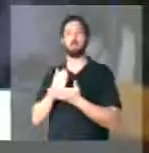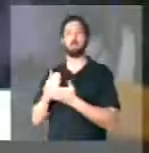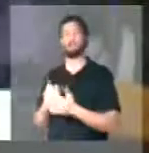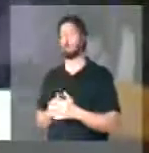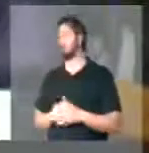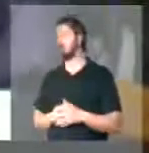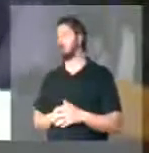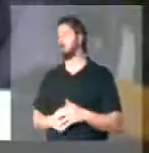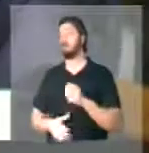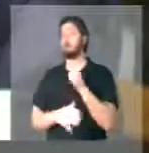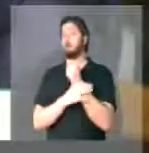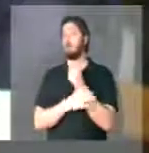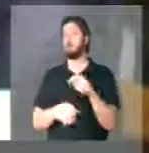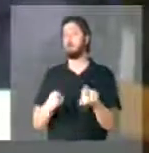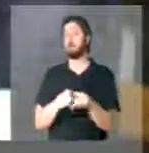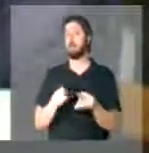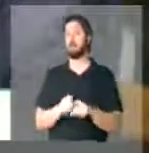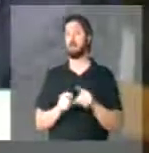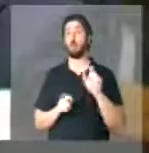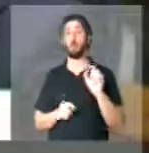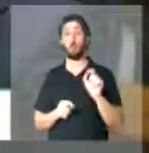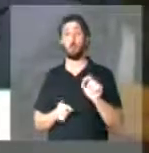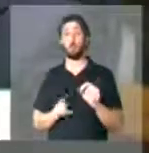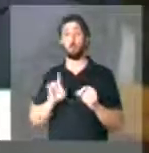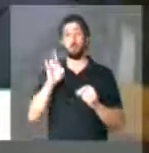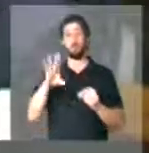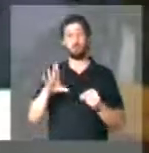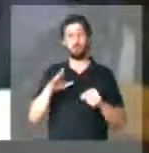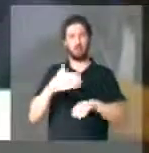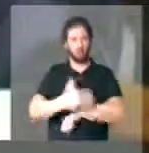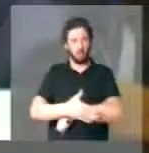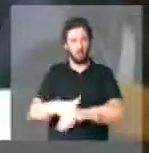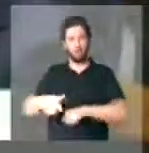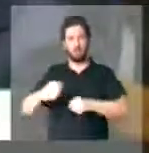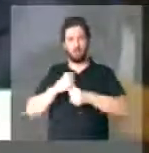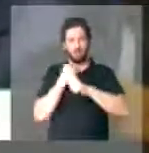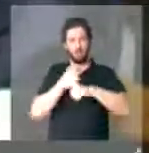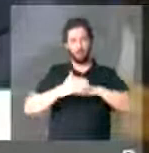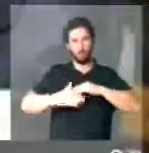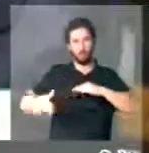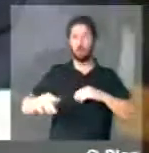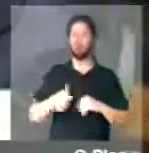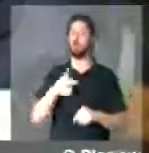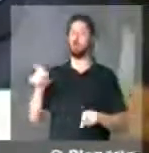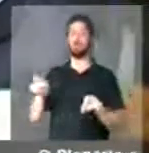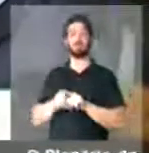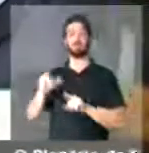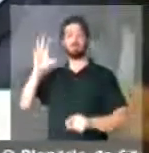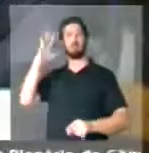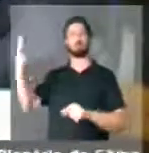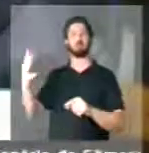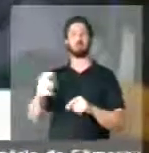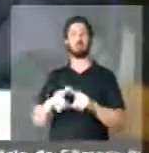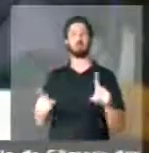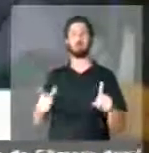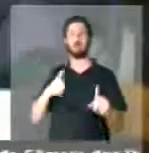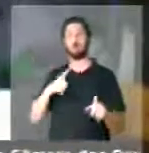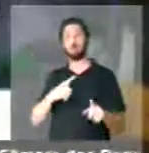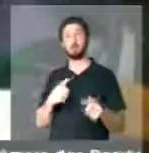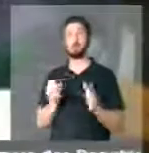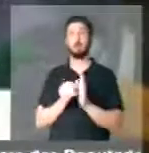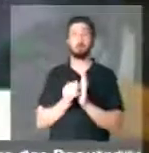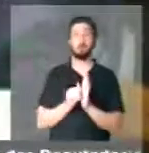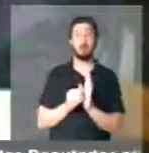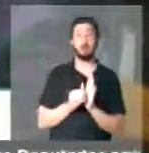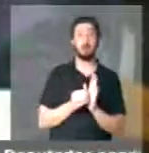E garantiu também que não apenas as ruas pavimentadas, aquelas definitivas, mas que ainda têm